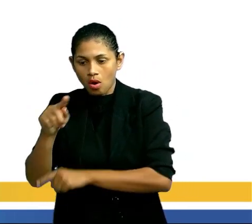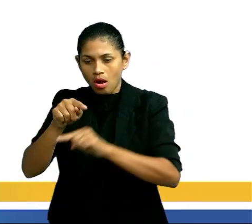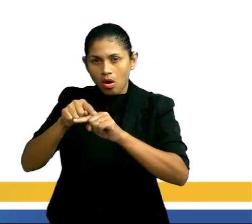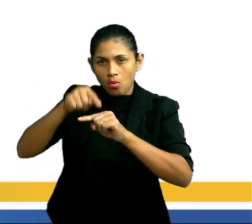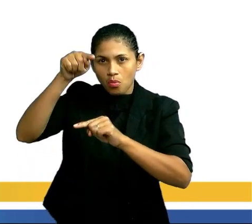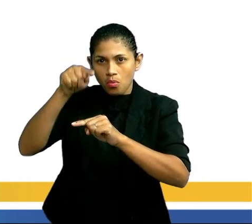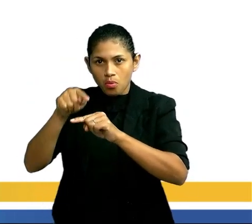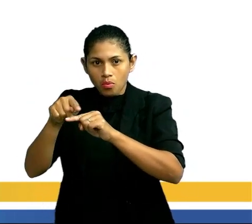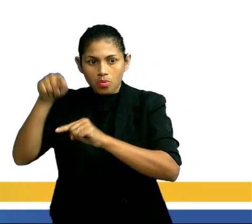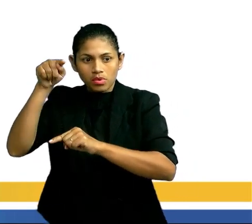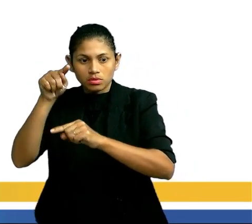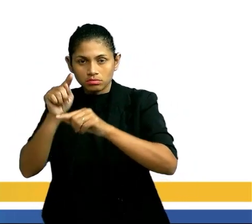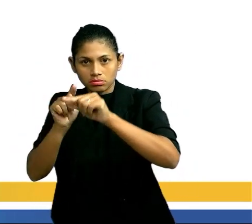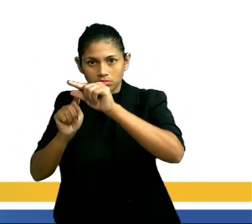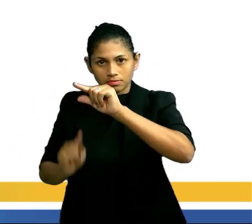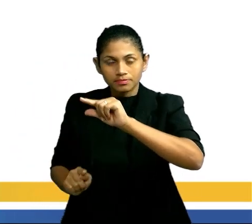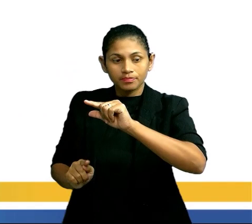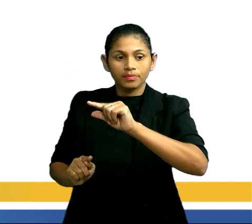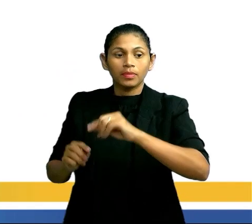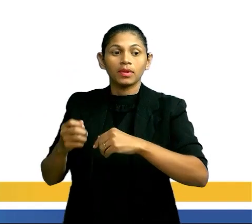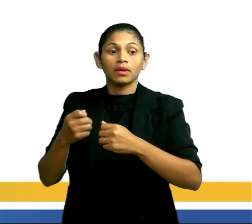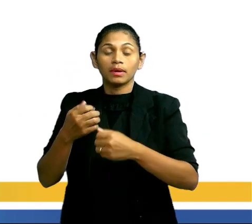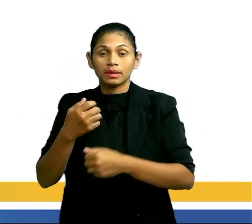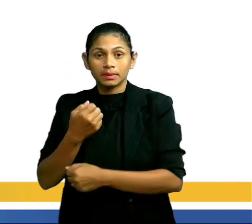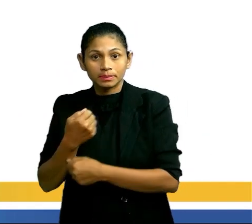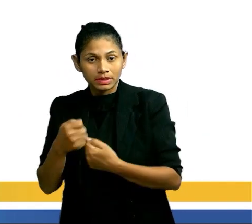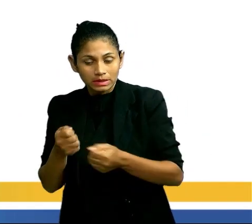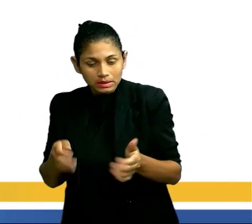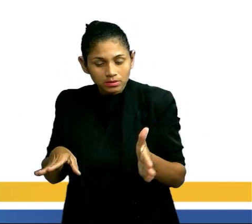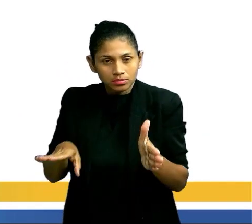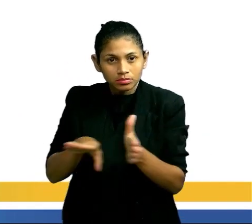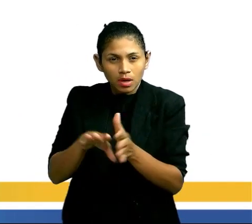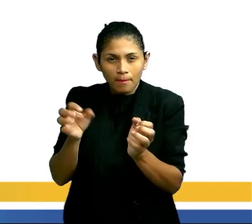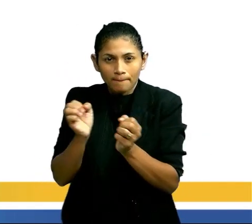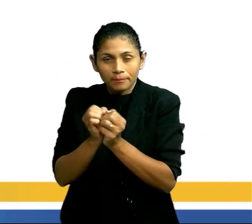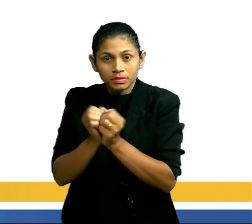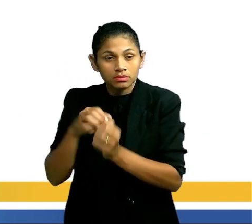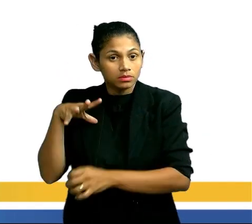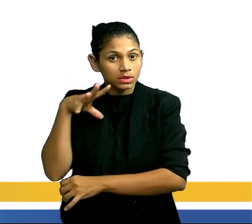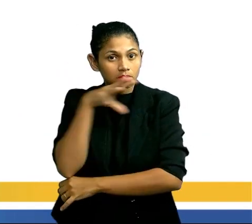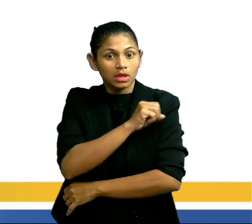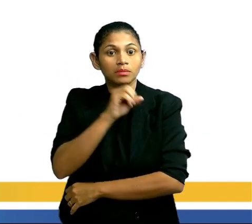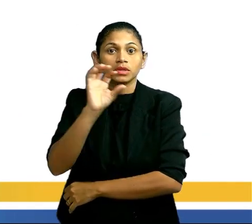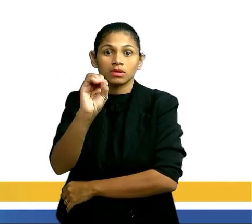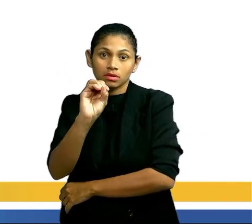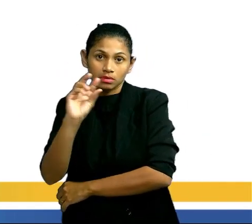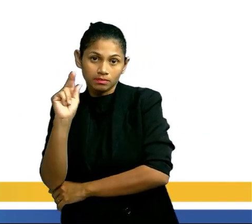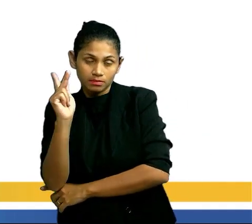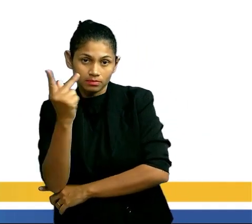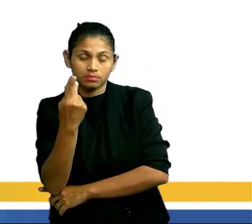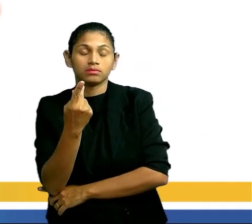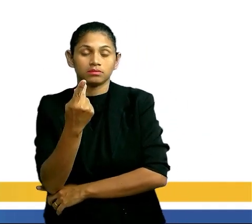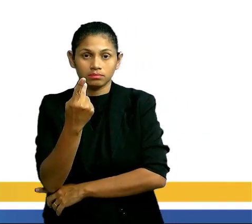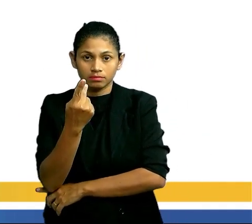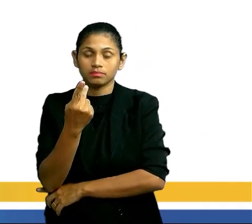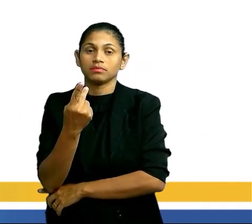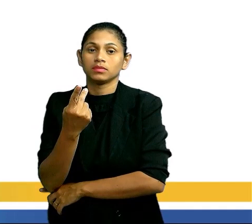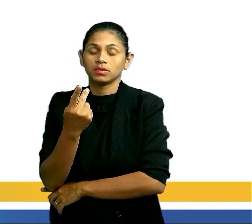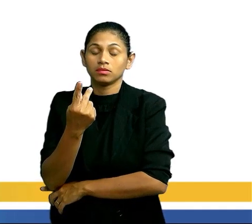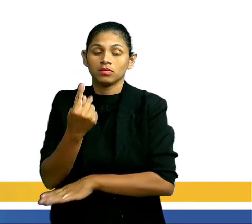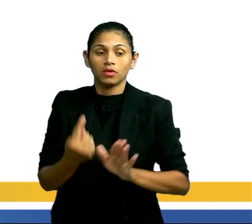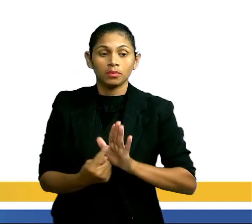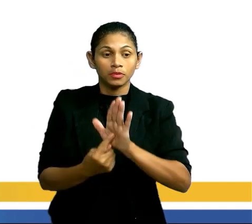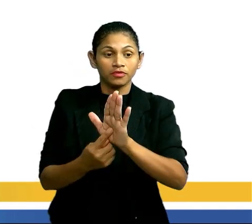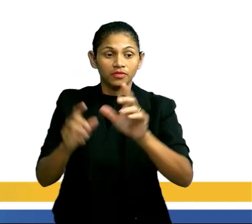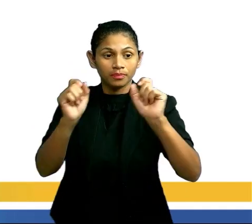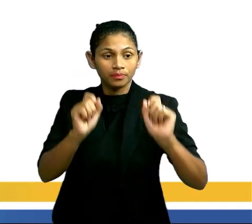orgânica, então eu vou ter que chegar naquele carbono em que eu me aproxime mais rápido da hidroxila. Logo, como nós estamos vendo na tela, olha